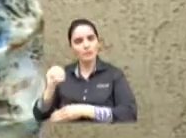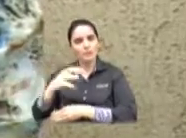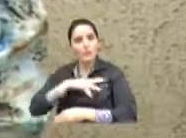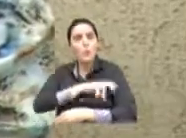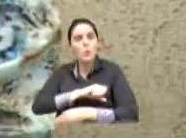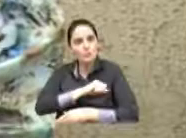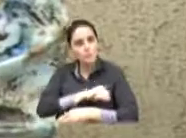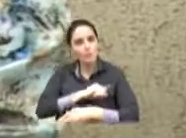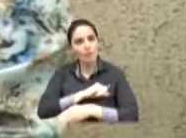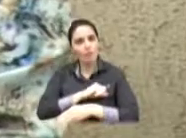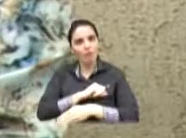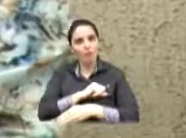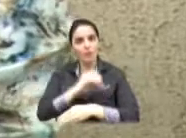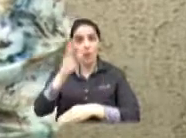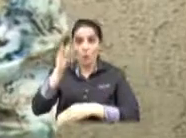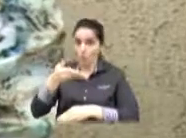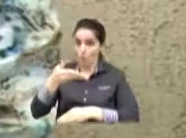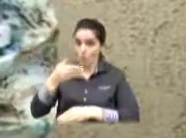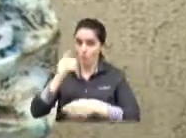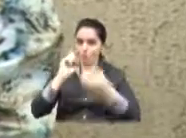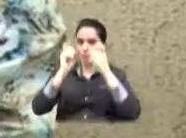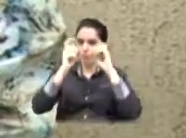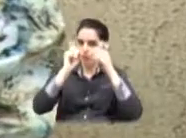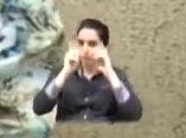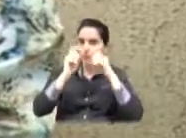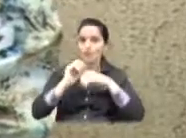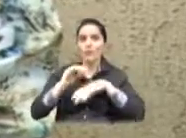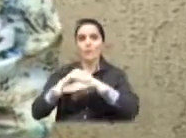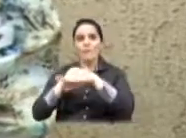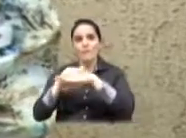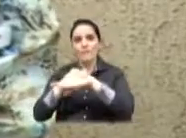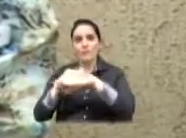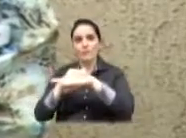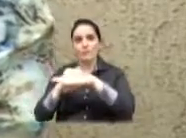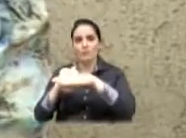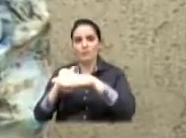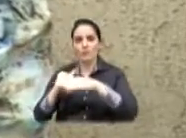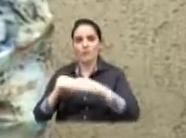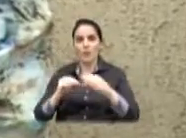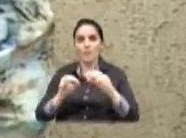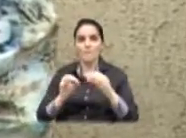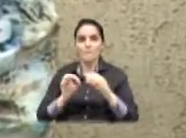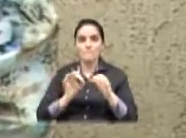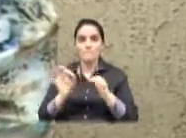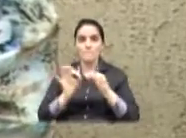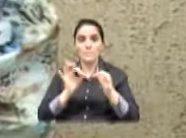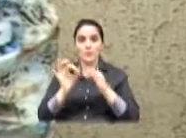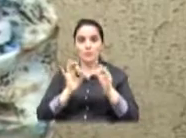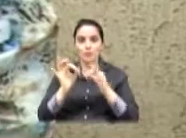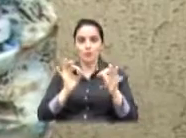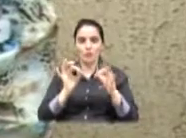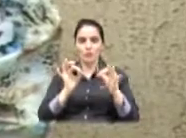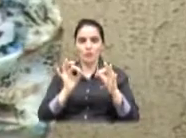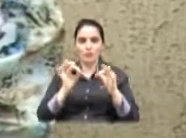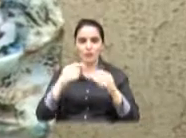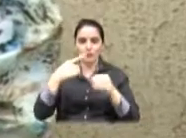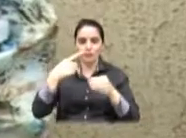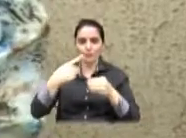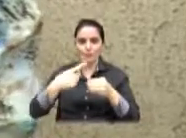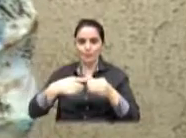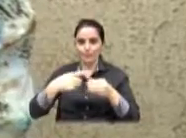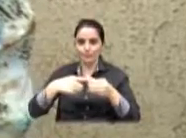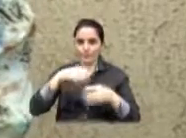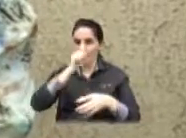branco estamos implantando lá projeto literário limeira livre de intolerância nós